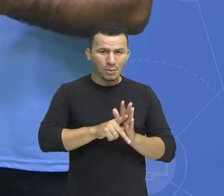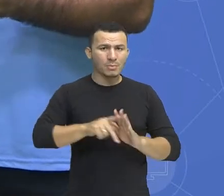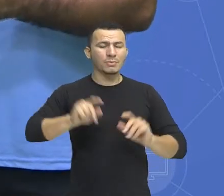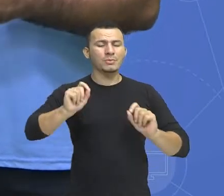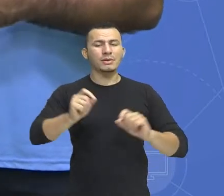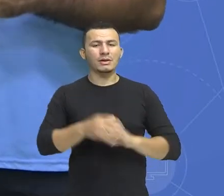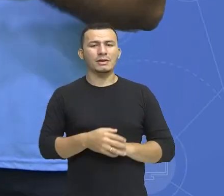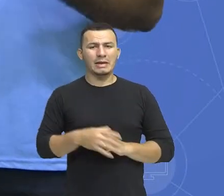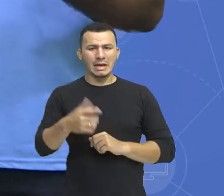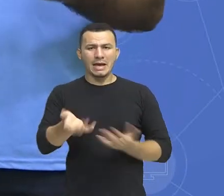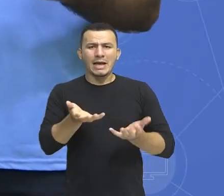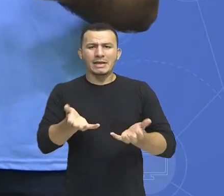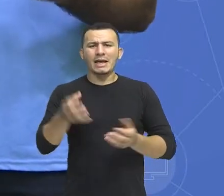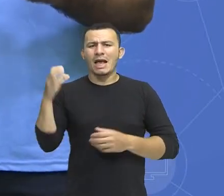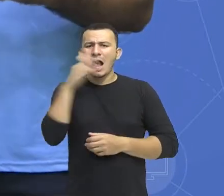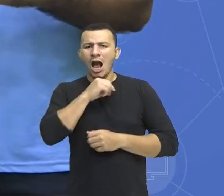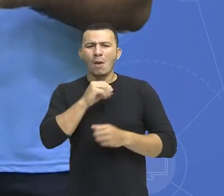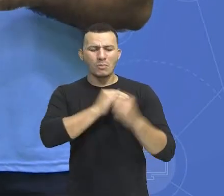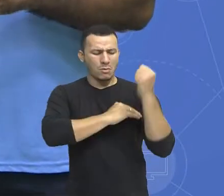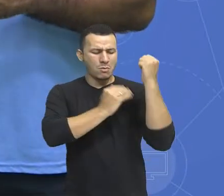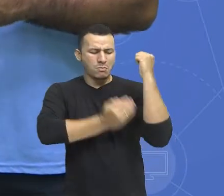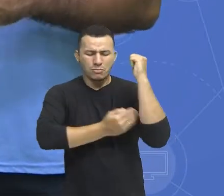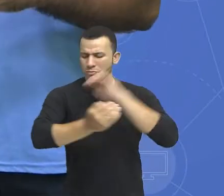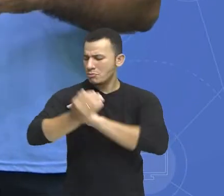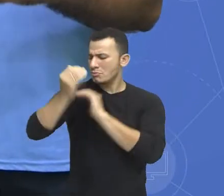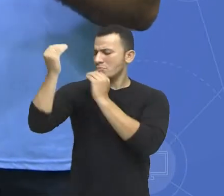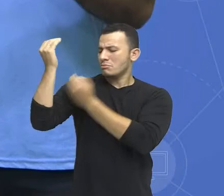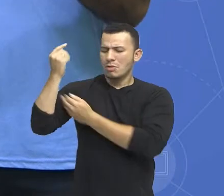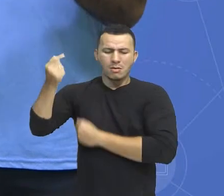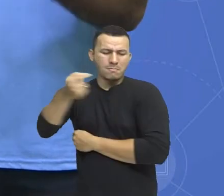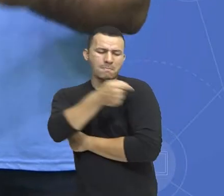para querer crescer os seus músculos de forma